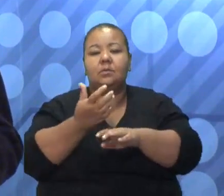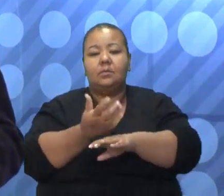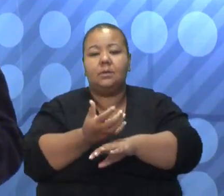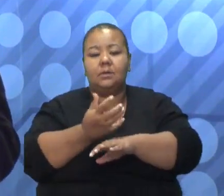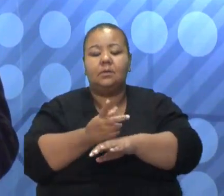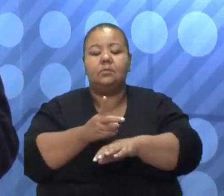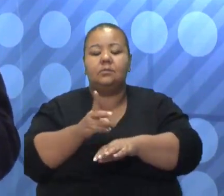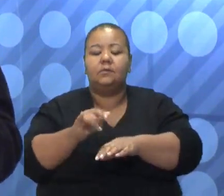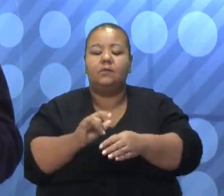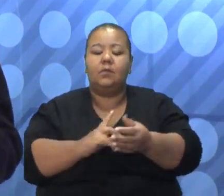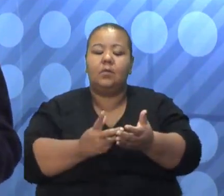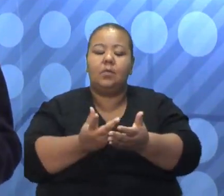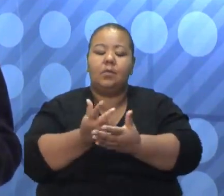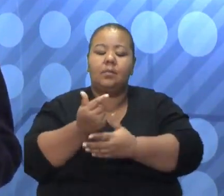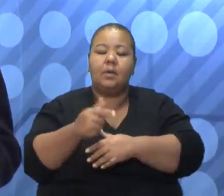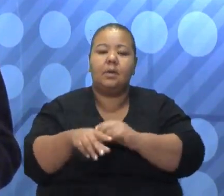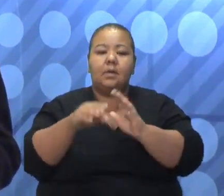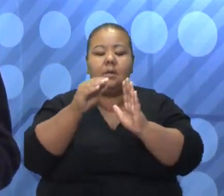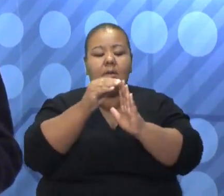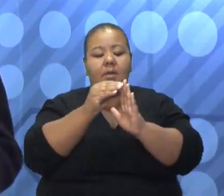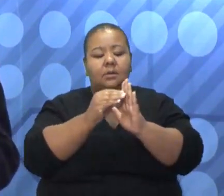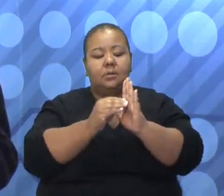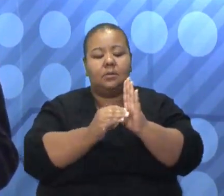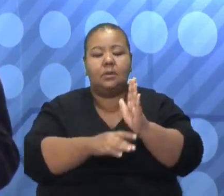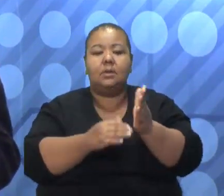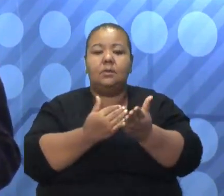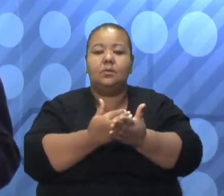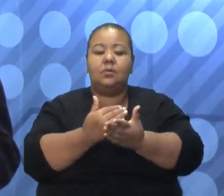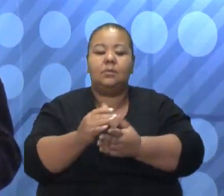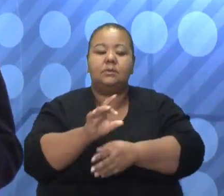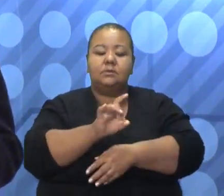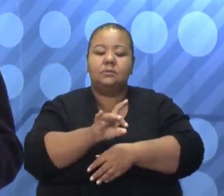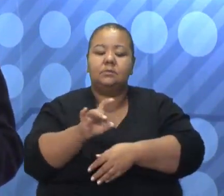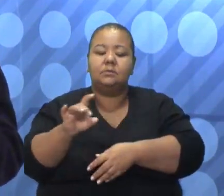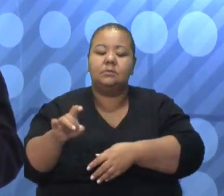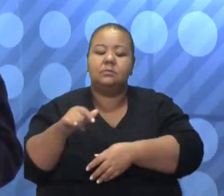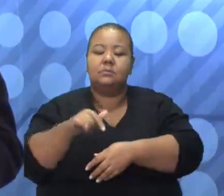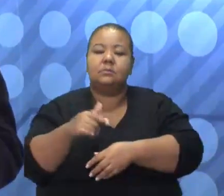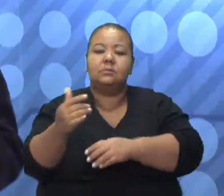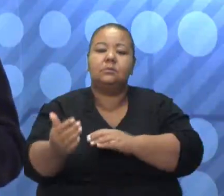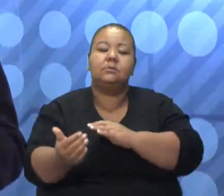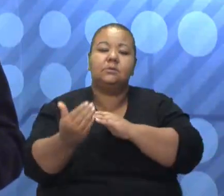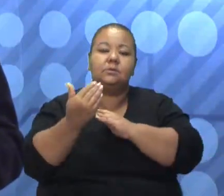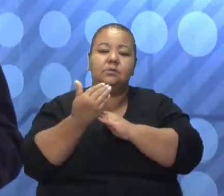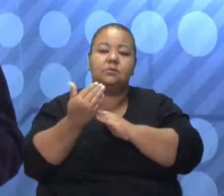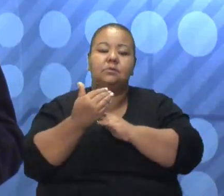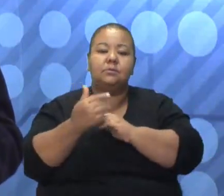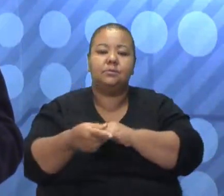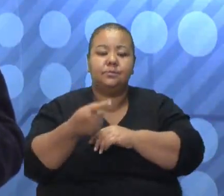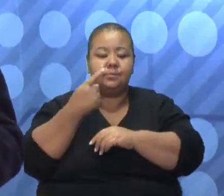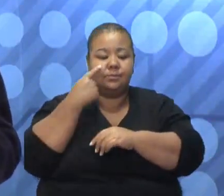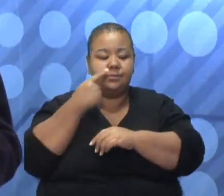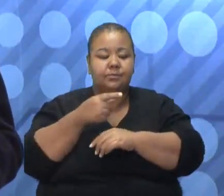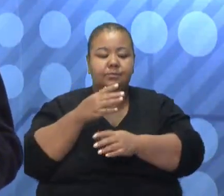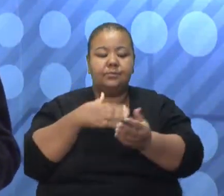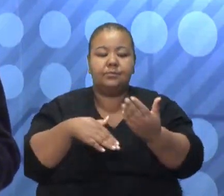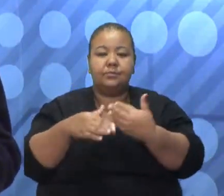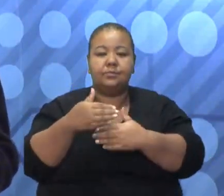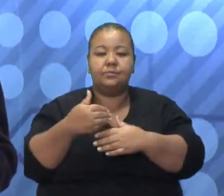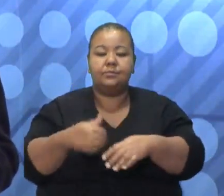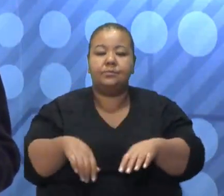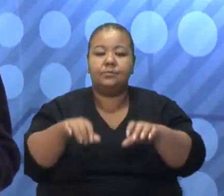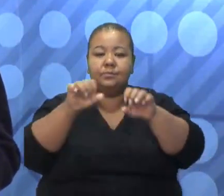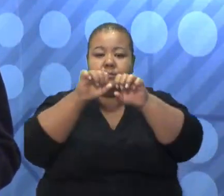comprar e todo catalogado desde o comecinho a cada processo, isso me ajuda muito a olhar todo o sistema